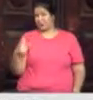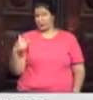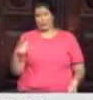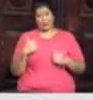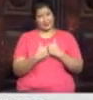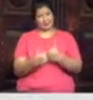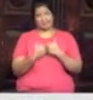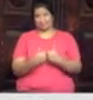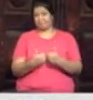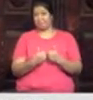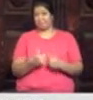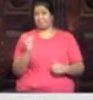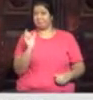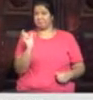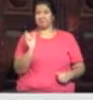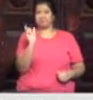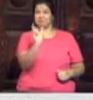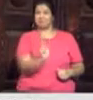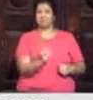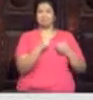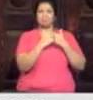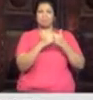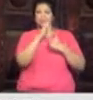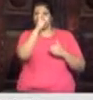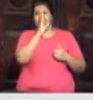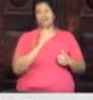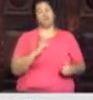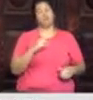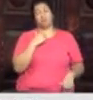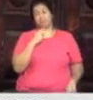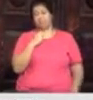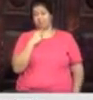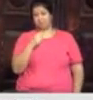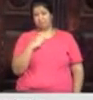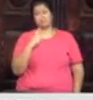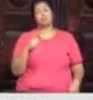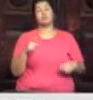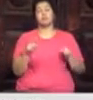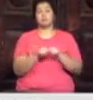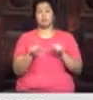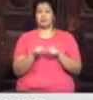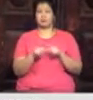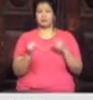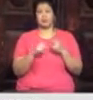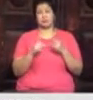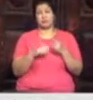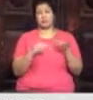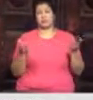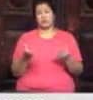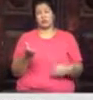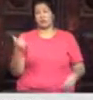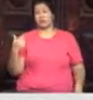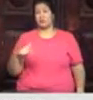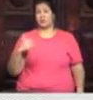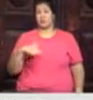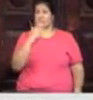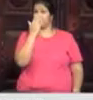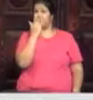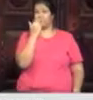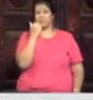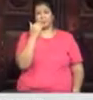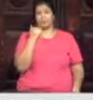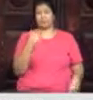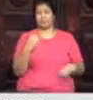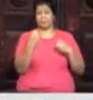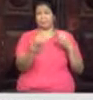acesso a nenhum bilhete, nenhuma facilidade para se deslocar, e, além disso, agora, diante de uma dificuldade adicional, que